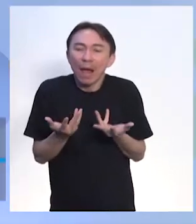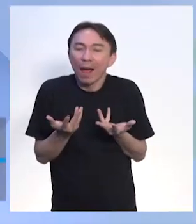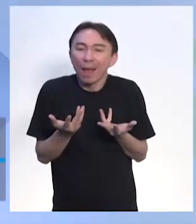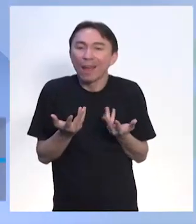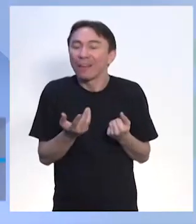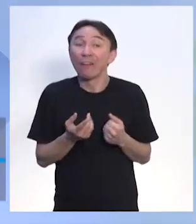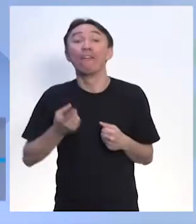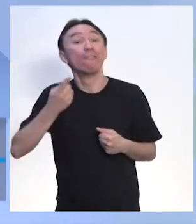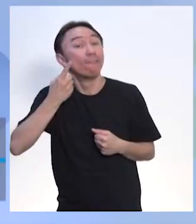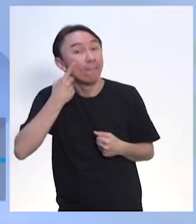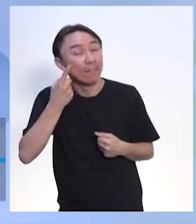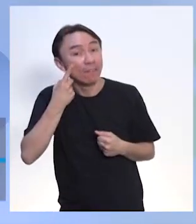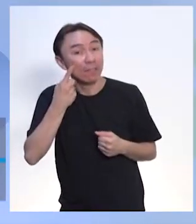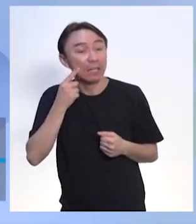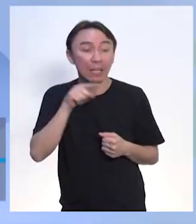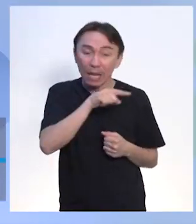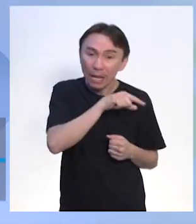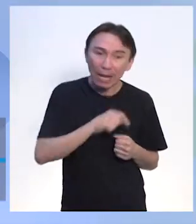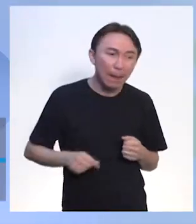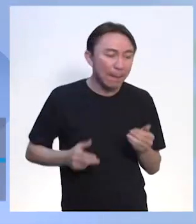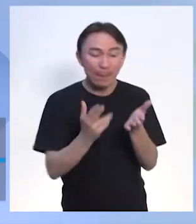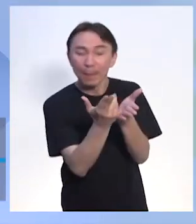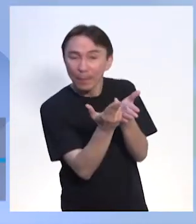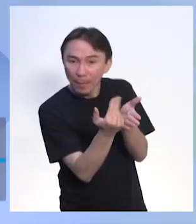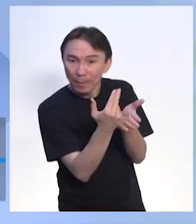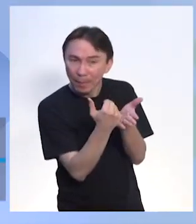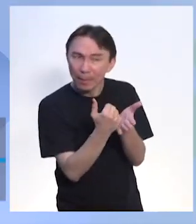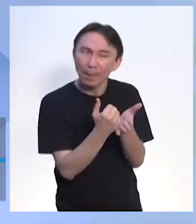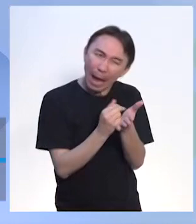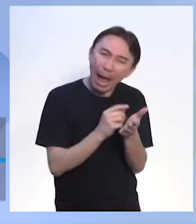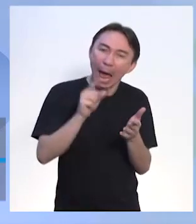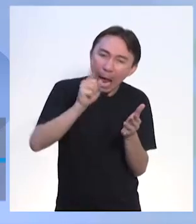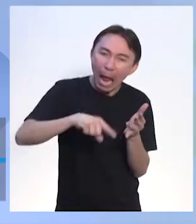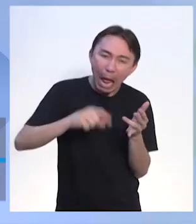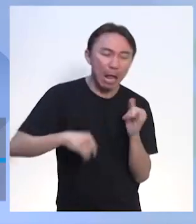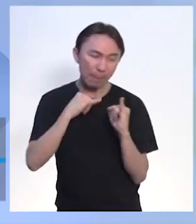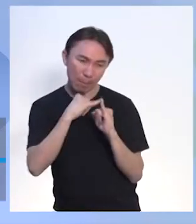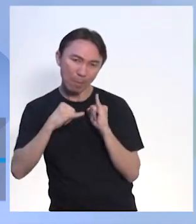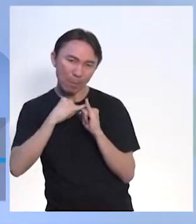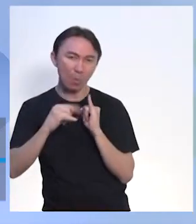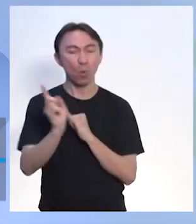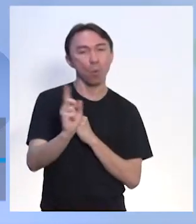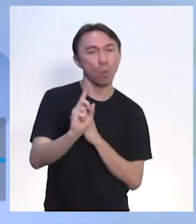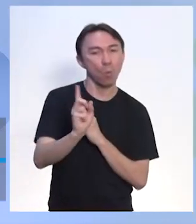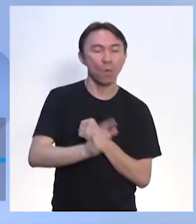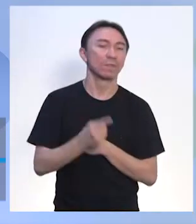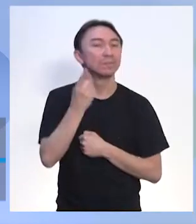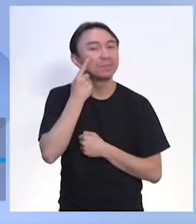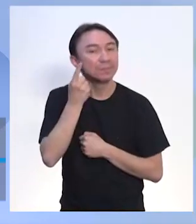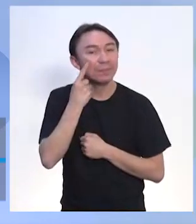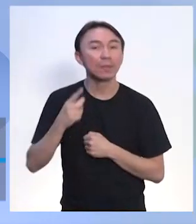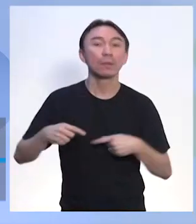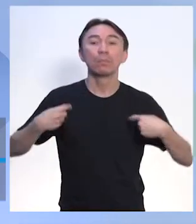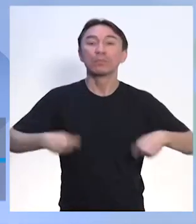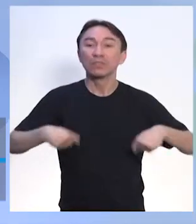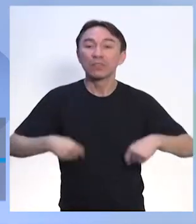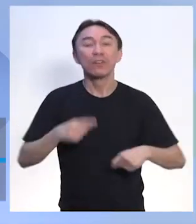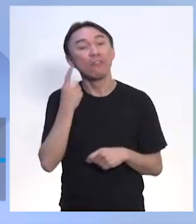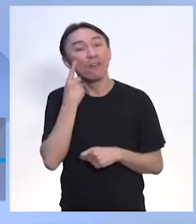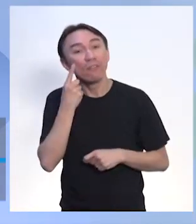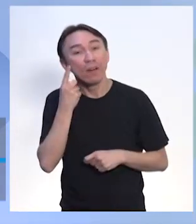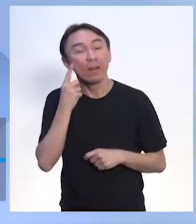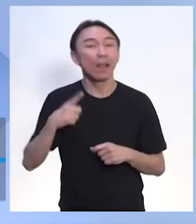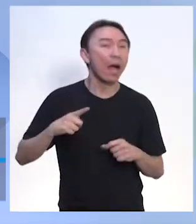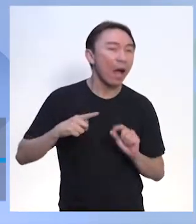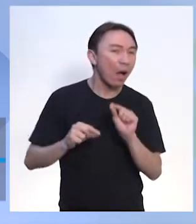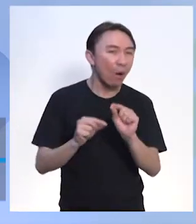Sim. Eu tinha dado mais ou menos, ali, não uma regra, mas tinha dado 3 passos, né, Osmar? Isso. Então eu tinha que ver os ângulos, se eram congruentes todos, ou